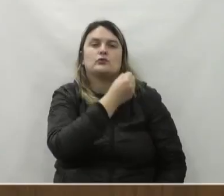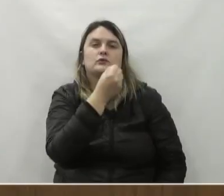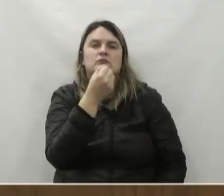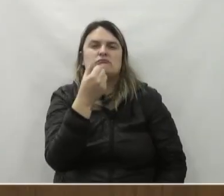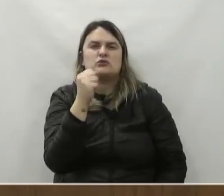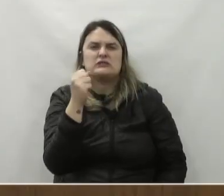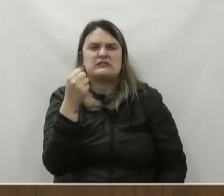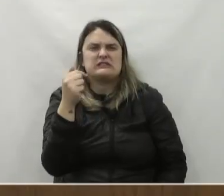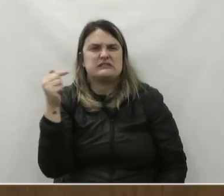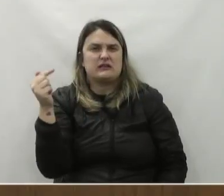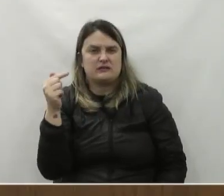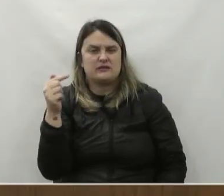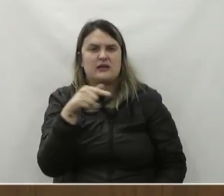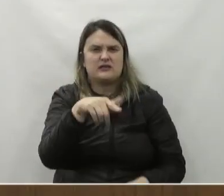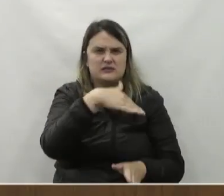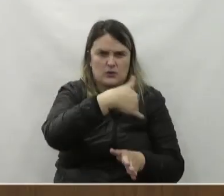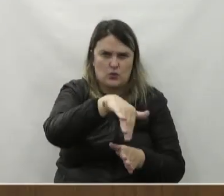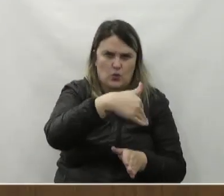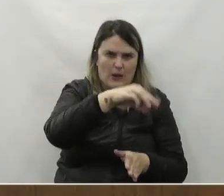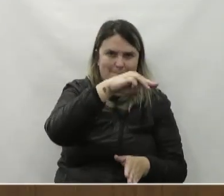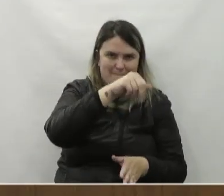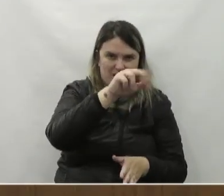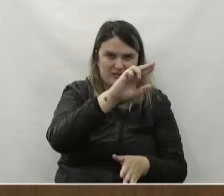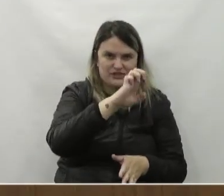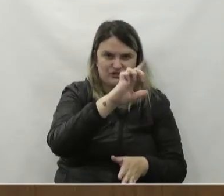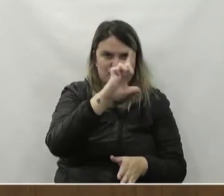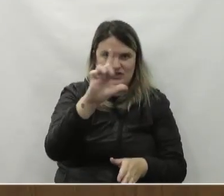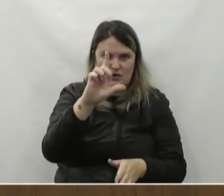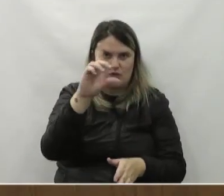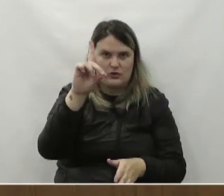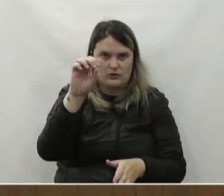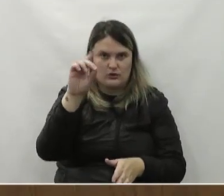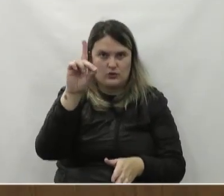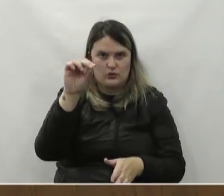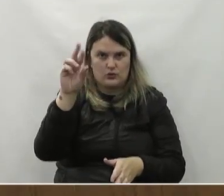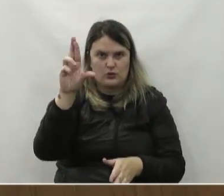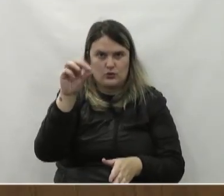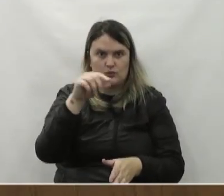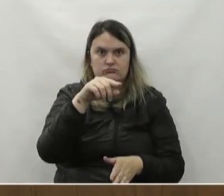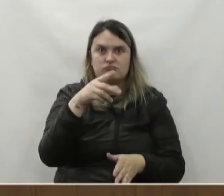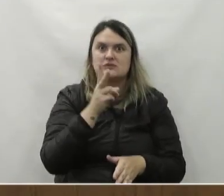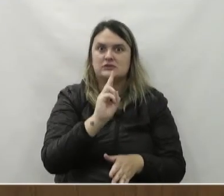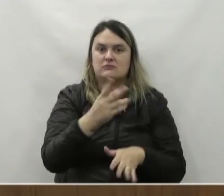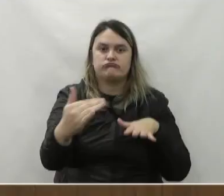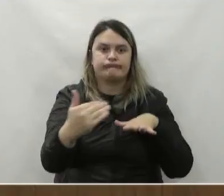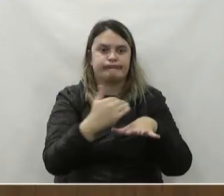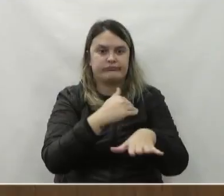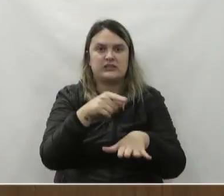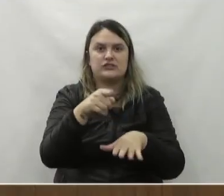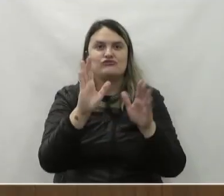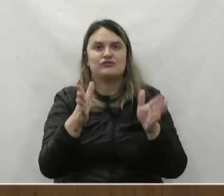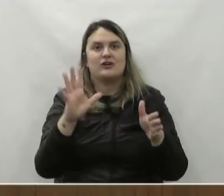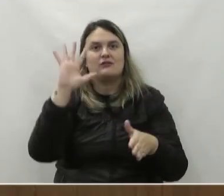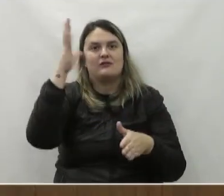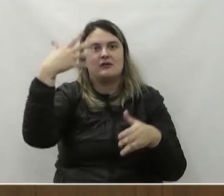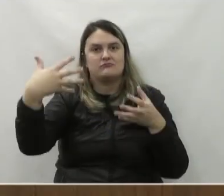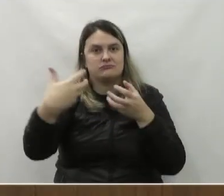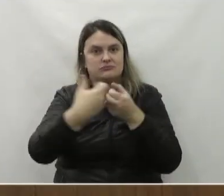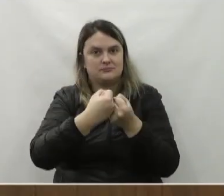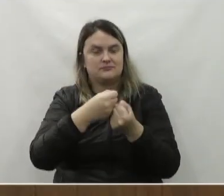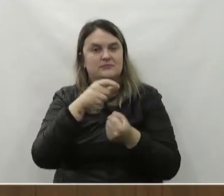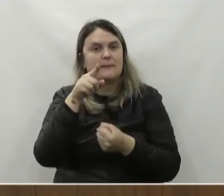Justificativa. O trecho mencionado possui alto fluxo de veículos e já foi cenário de atropelamentos, representando